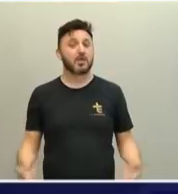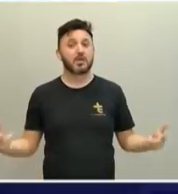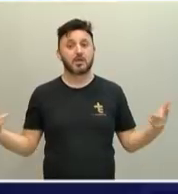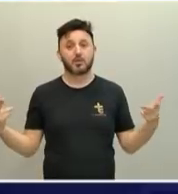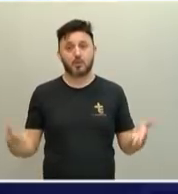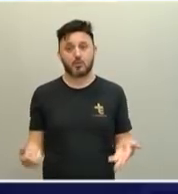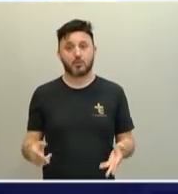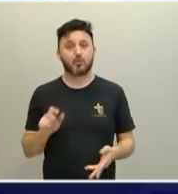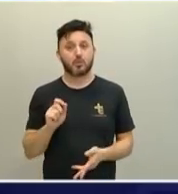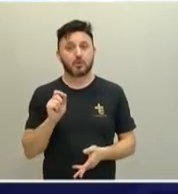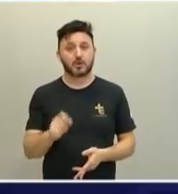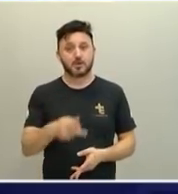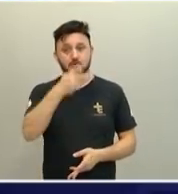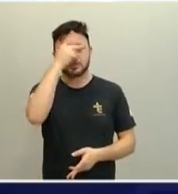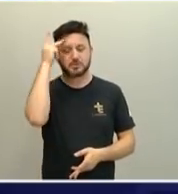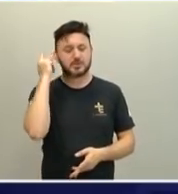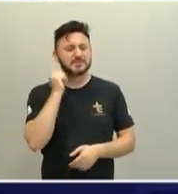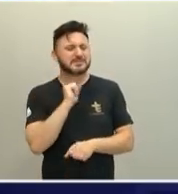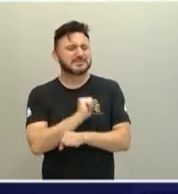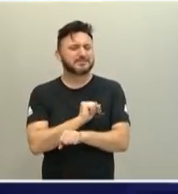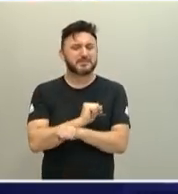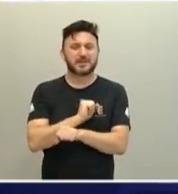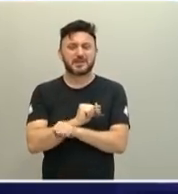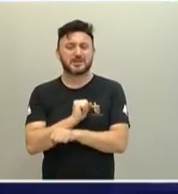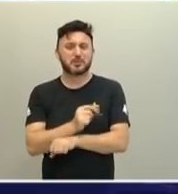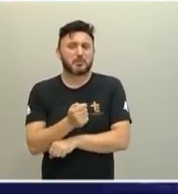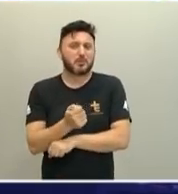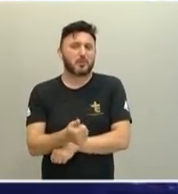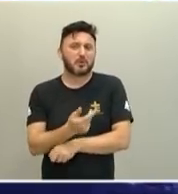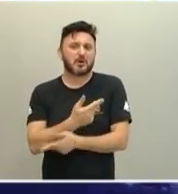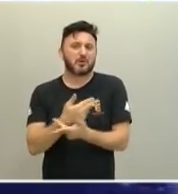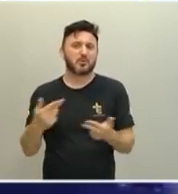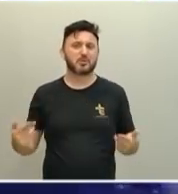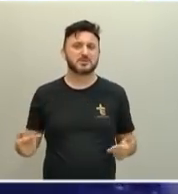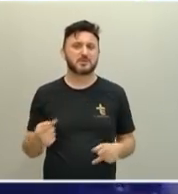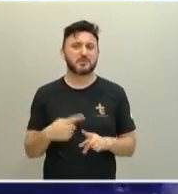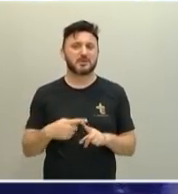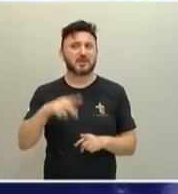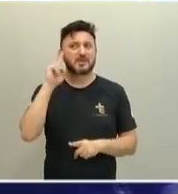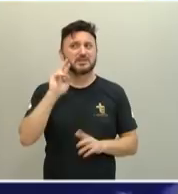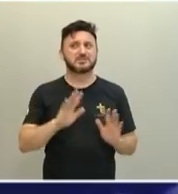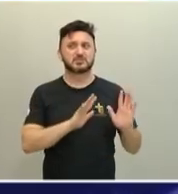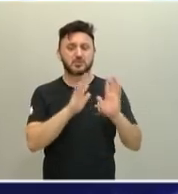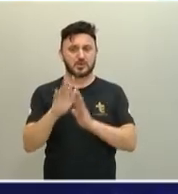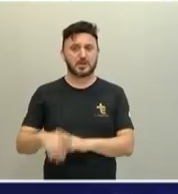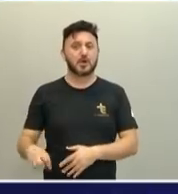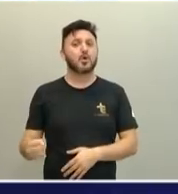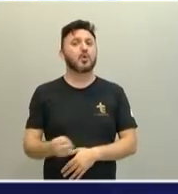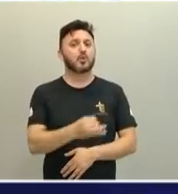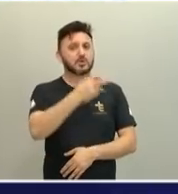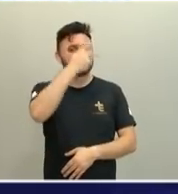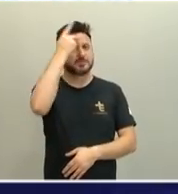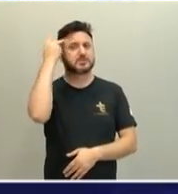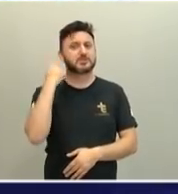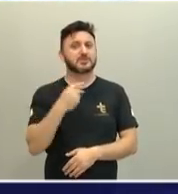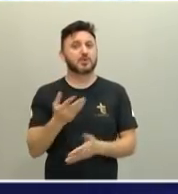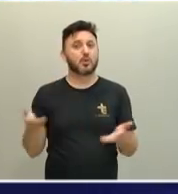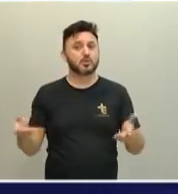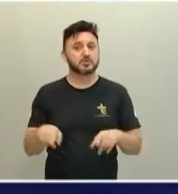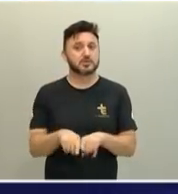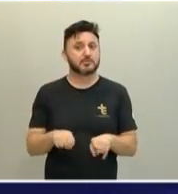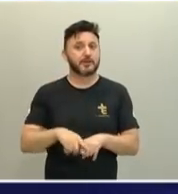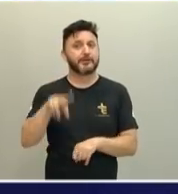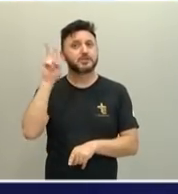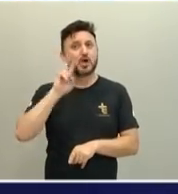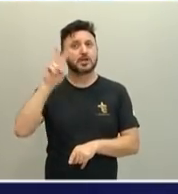esperando uma migalha, esperando de algo que talvez é lenda. E quantas pessoas estão atrás de lendas? E quantas